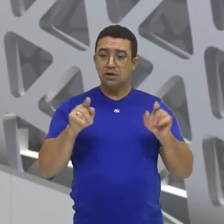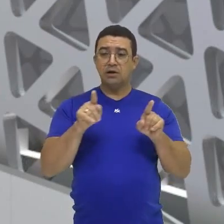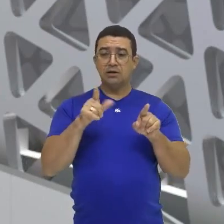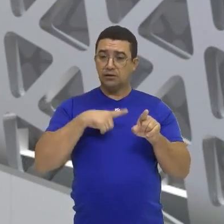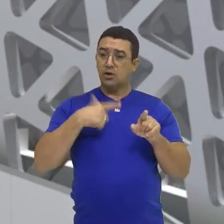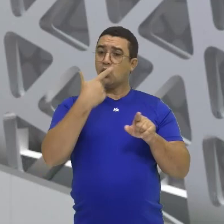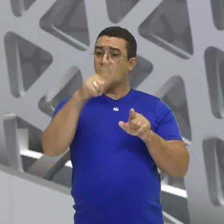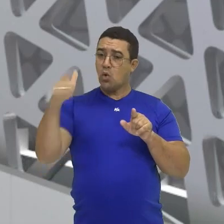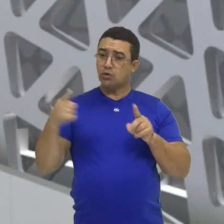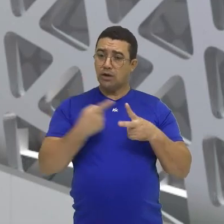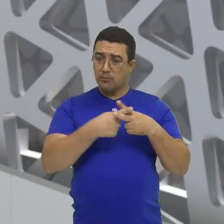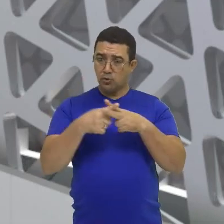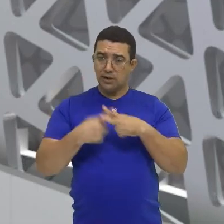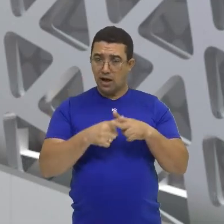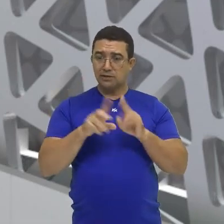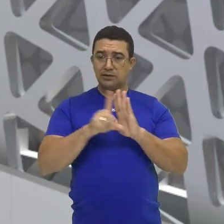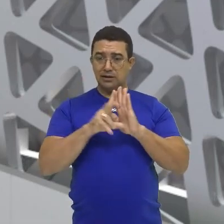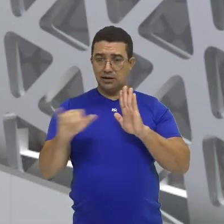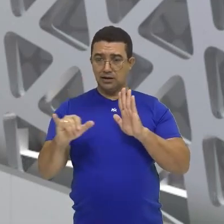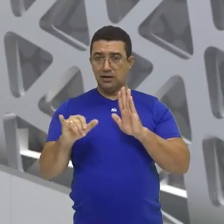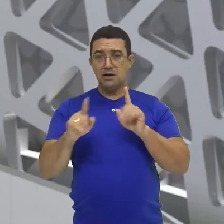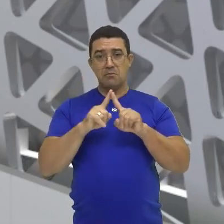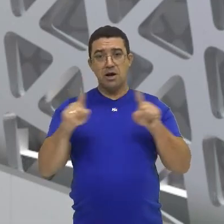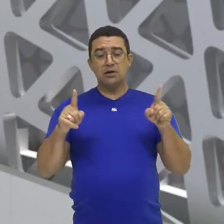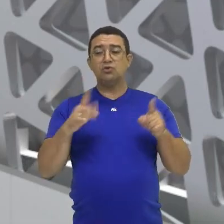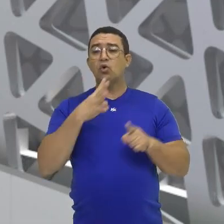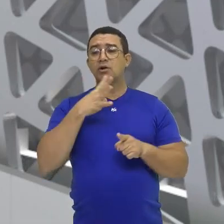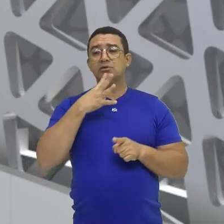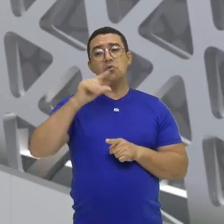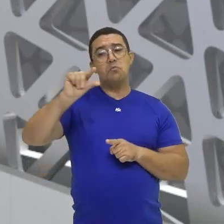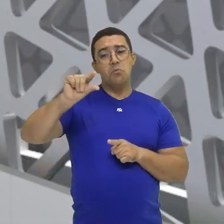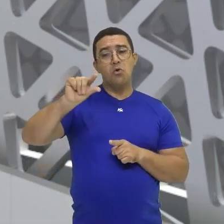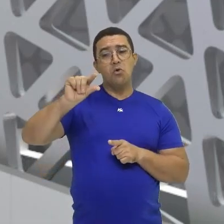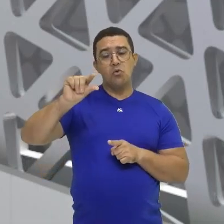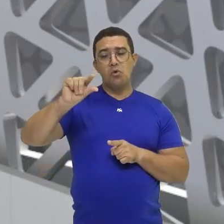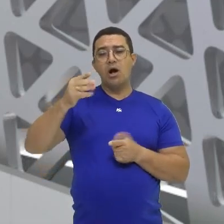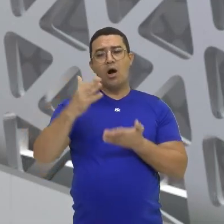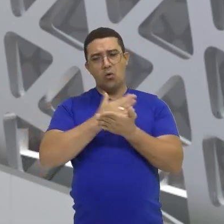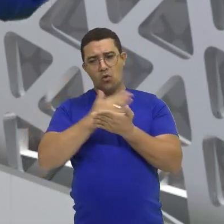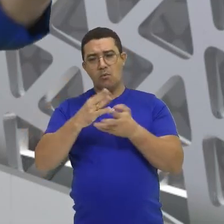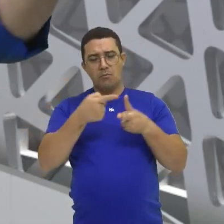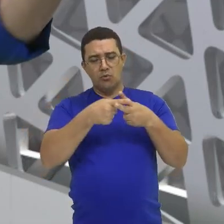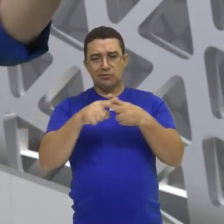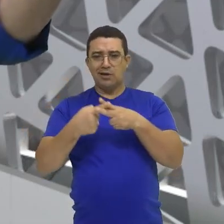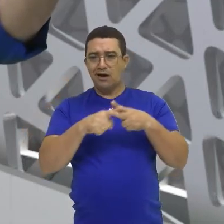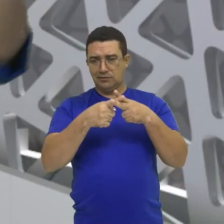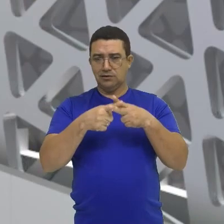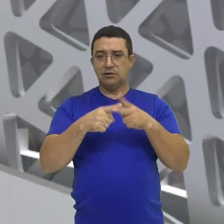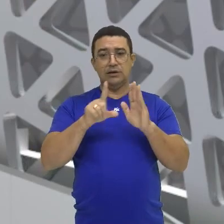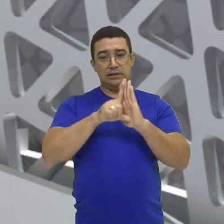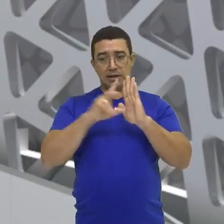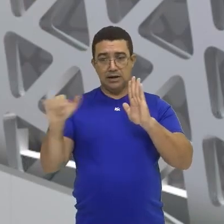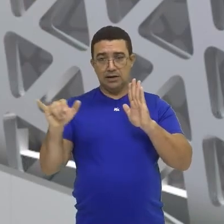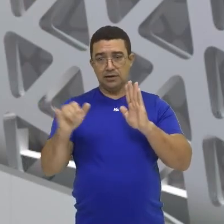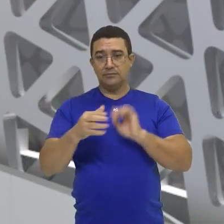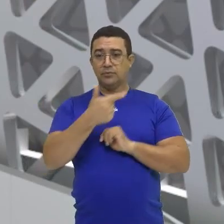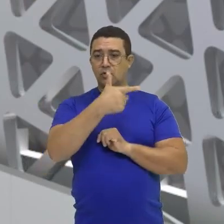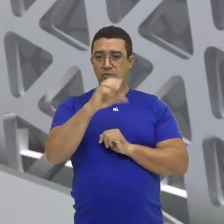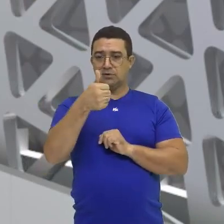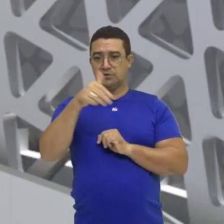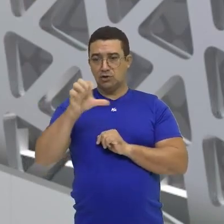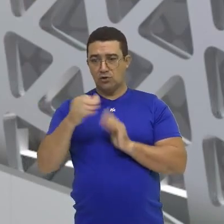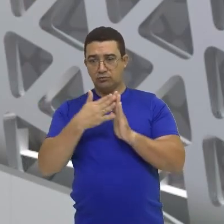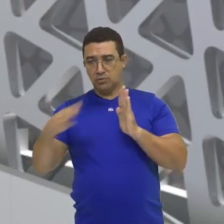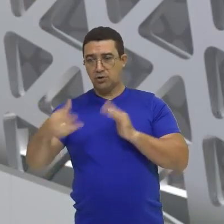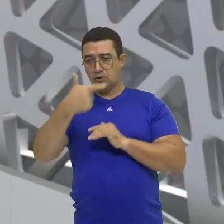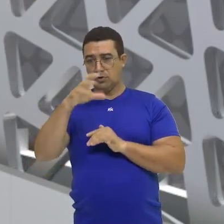alterações na lei, mas vamos conhecer aí um pouquinho mais sobre as alterações. Essas foram as alterações de 2019 para